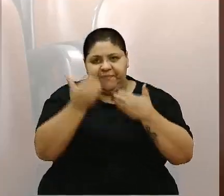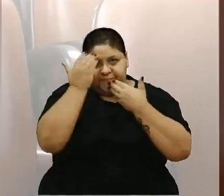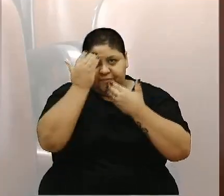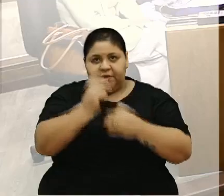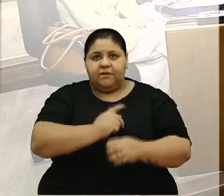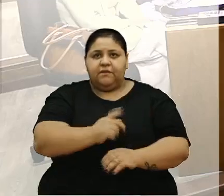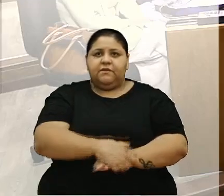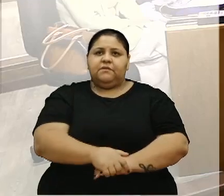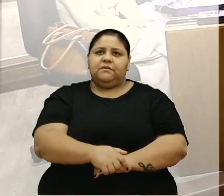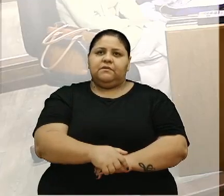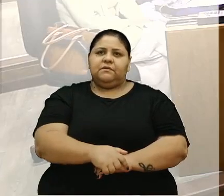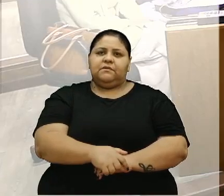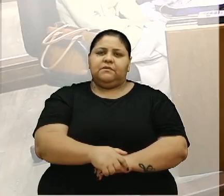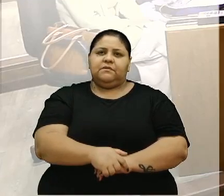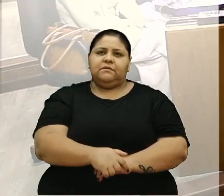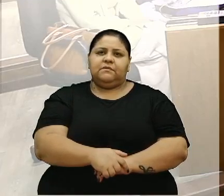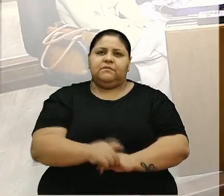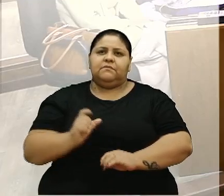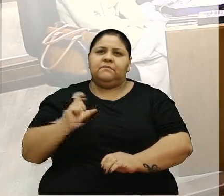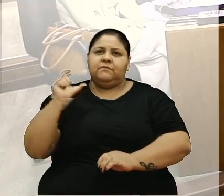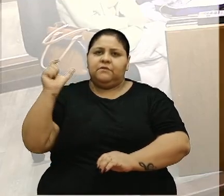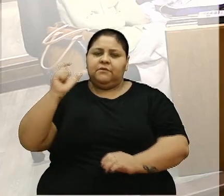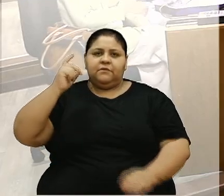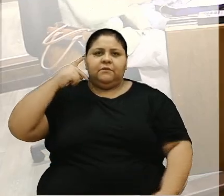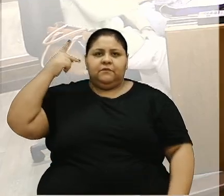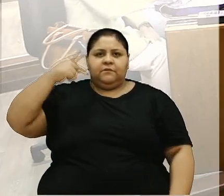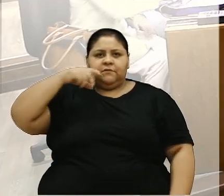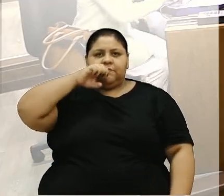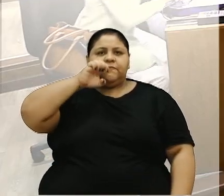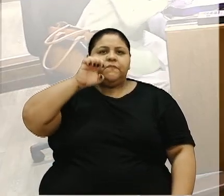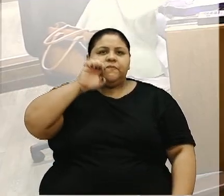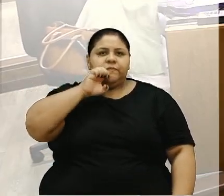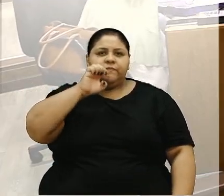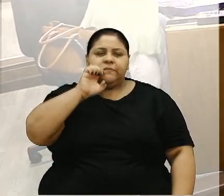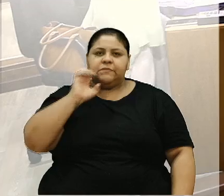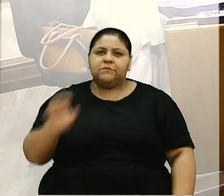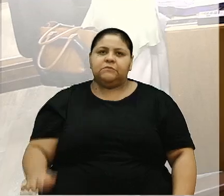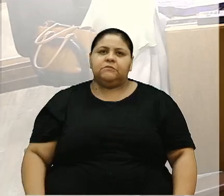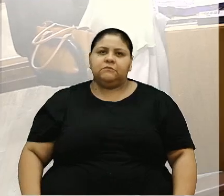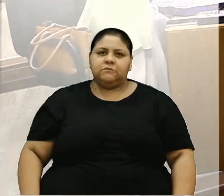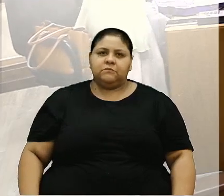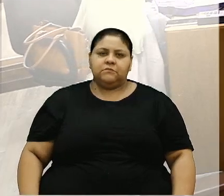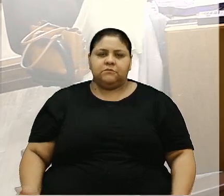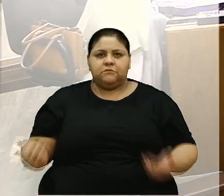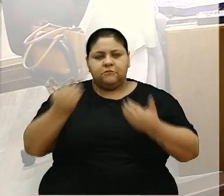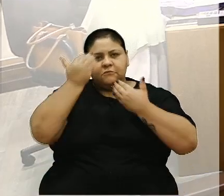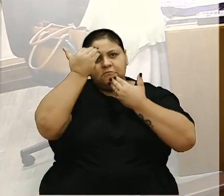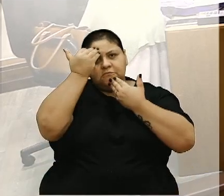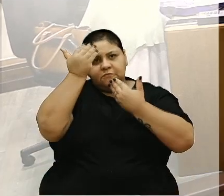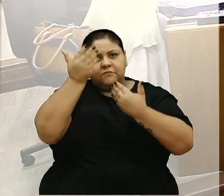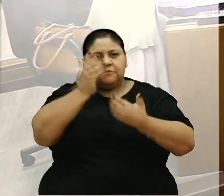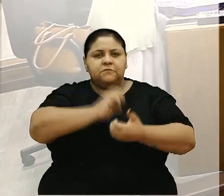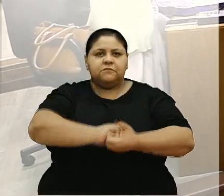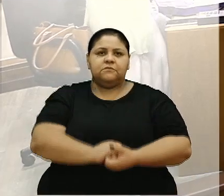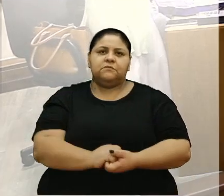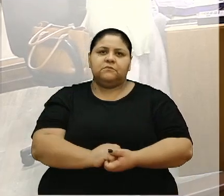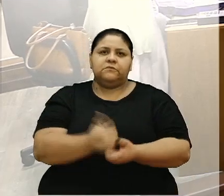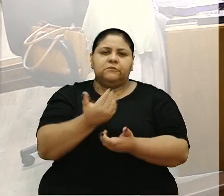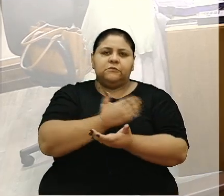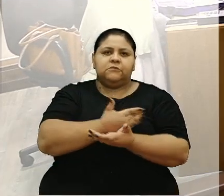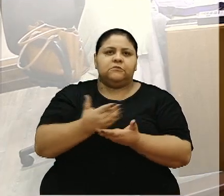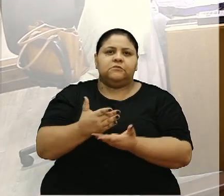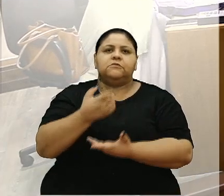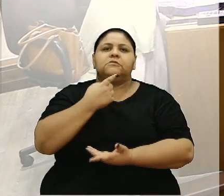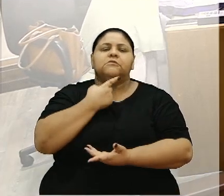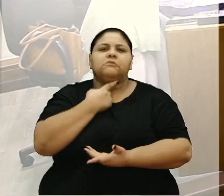presidente. Com a palavra, a vereadora Estela Balardim. Muito obrigado. Para iniciar, eu